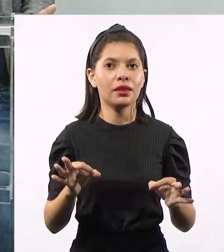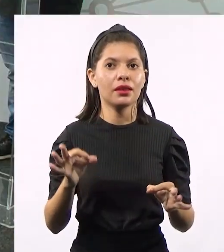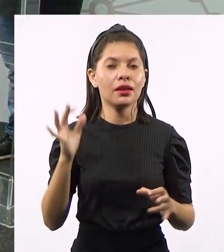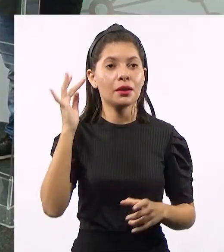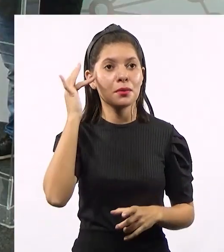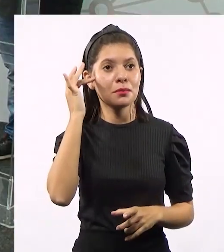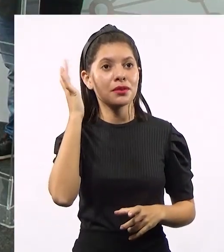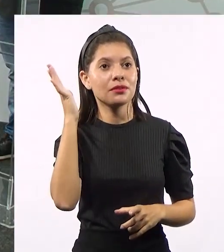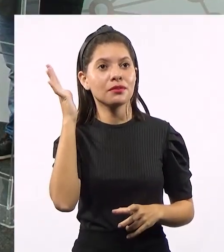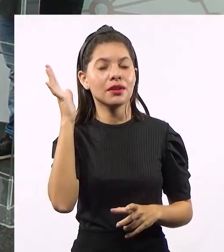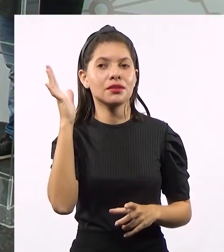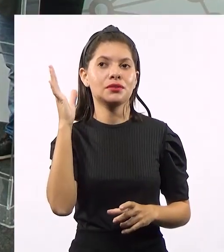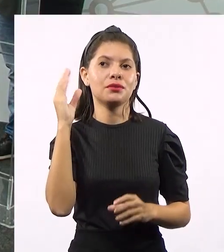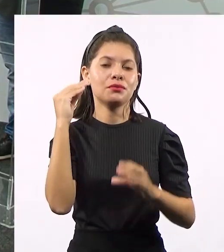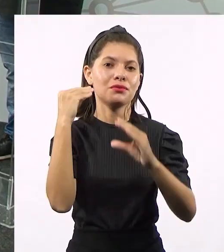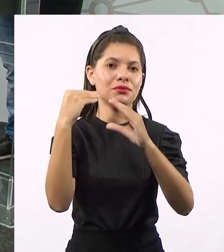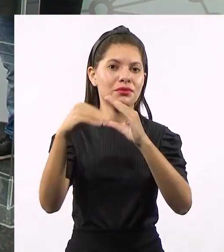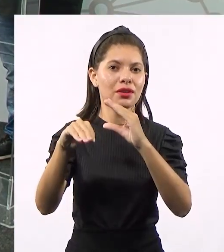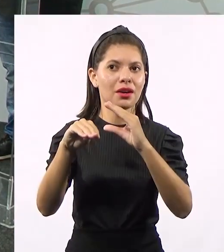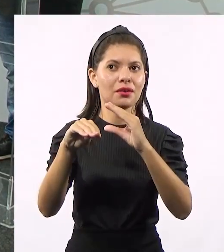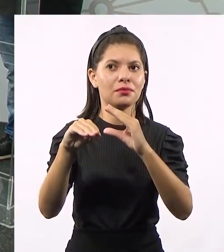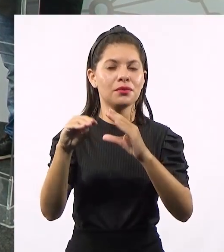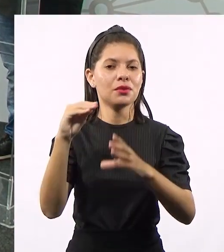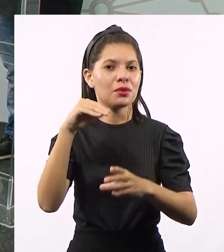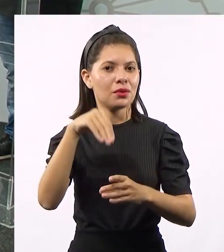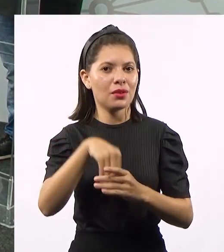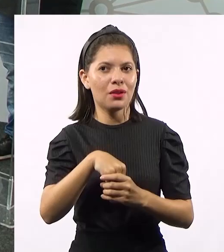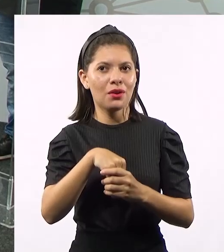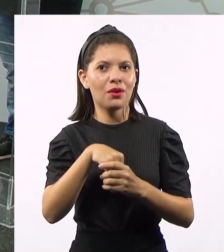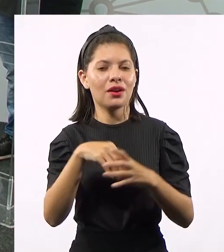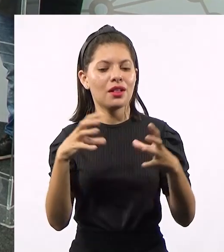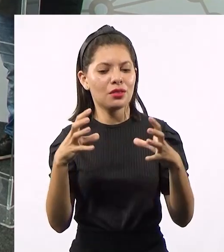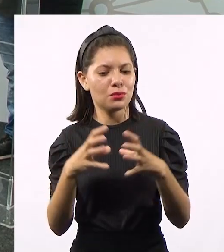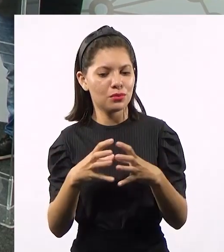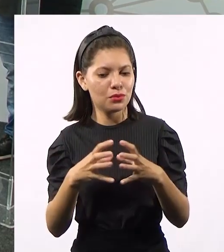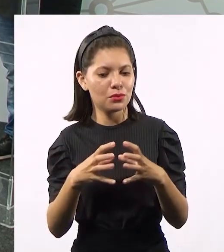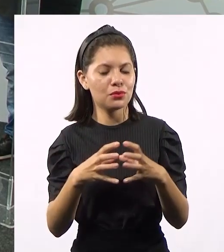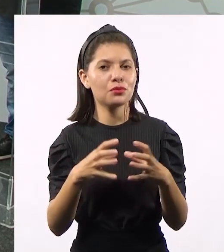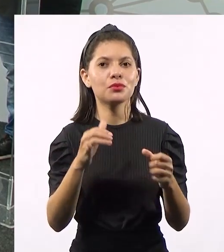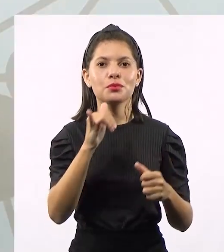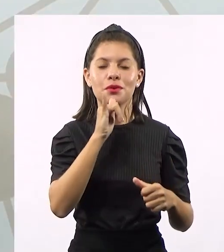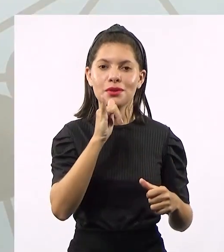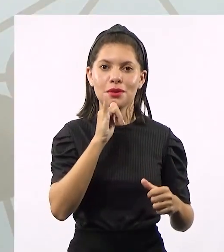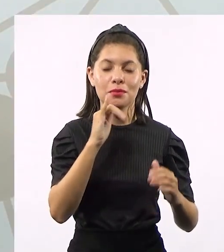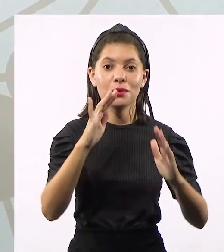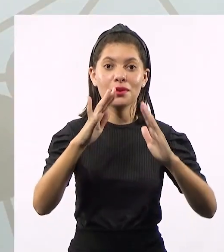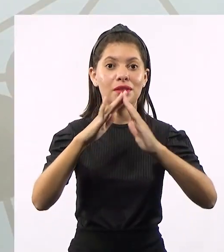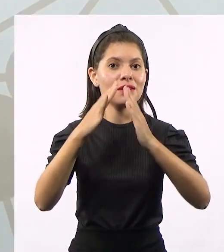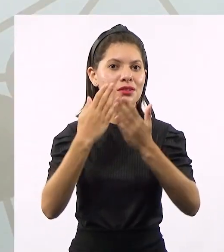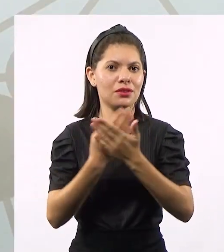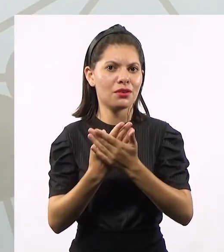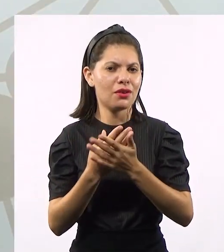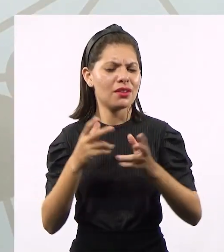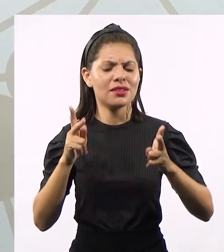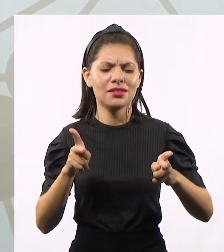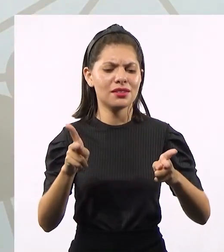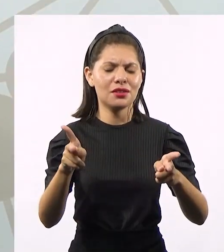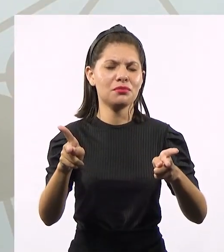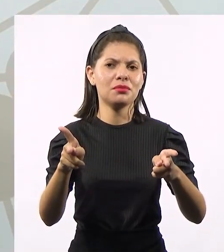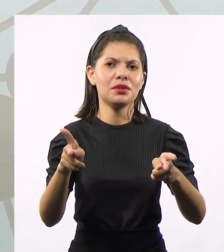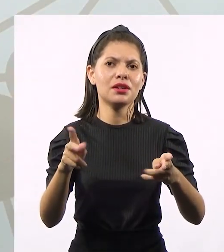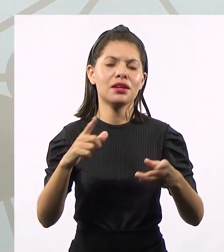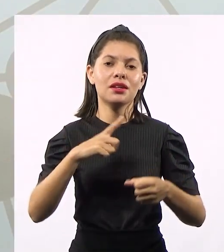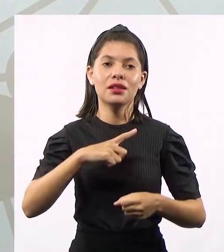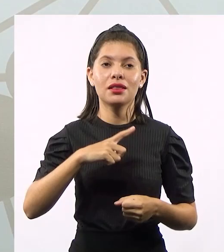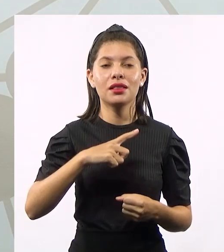o compartilhamento, né, professor? Quando é por link, você insere nos grupos, por exemplo, na escola, né? Certamente tem o grupo de